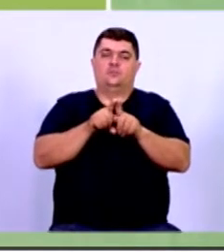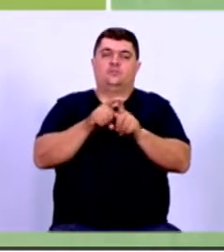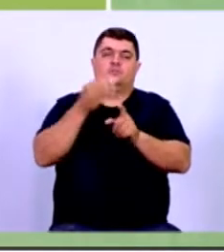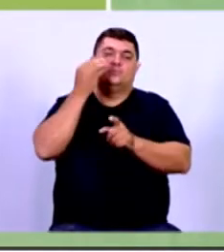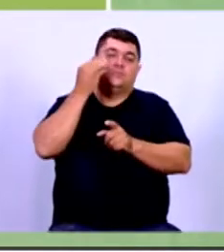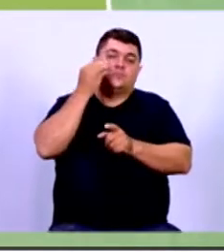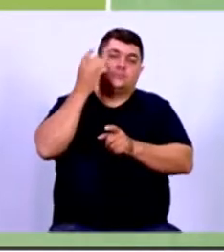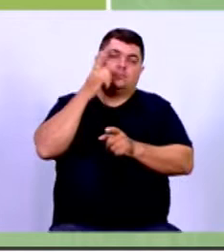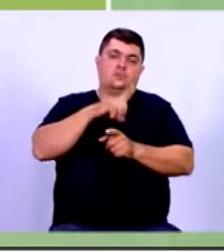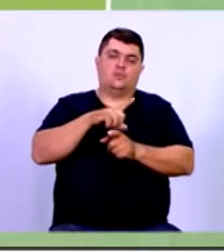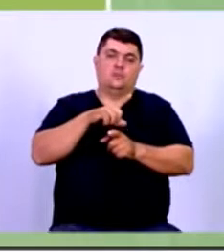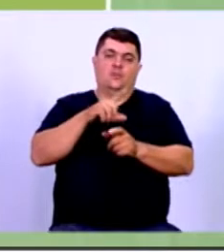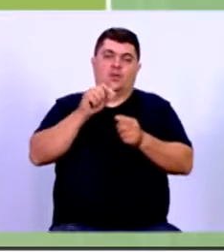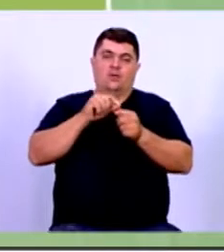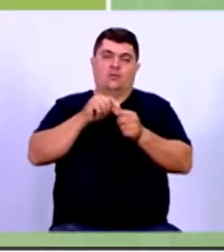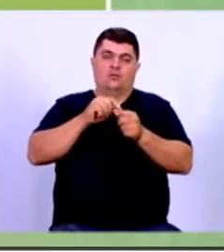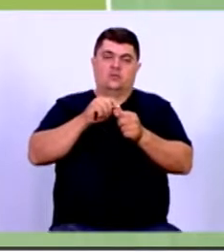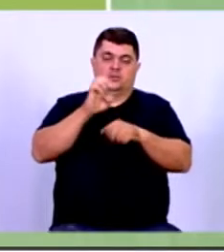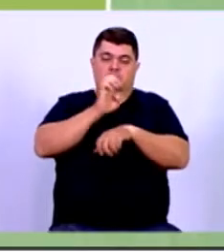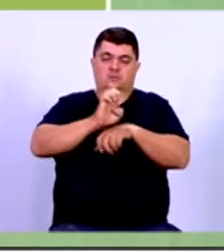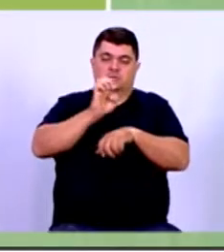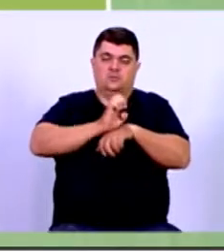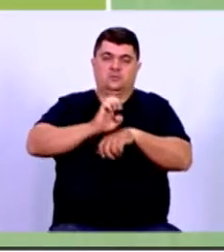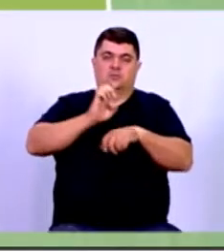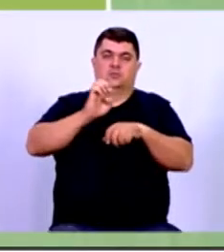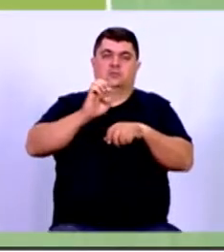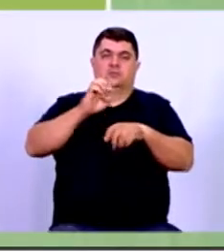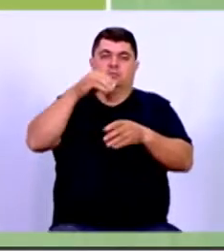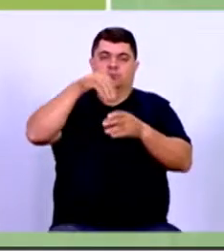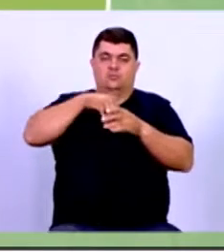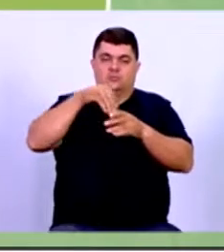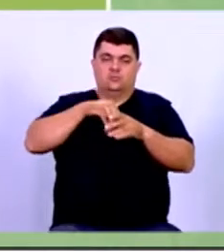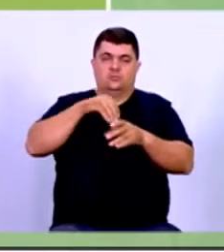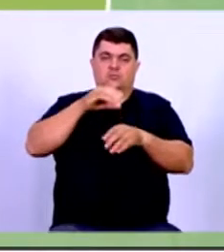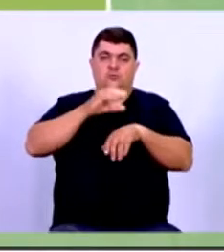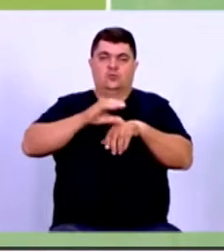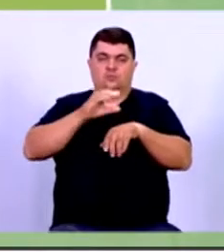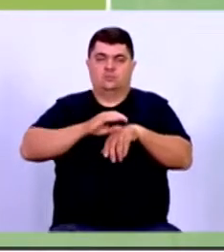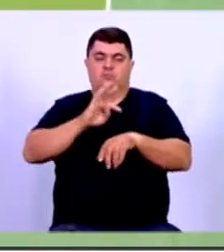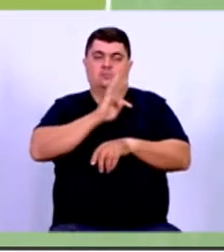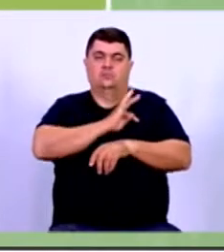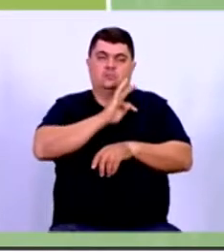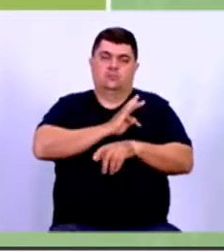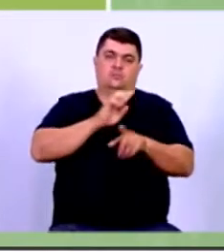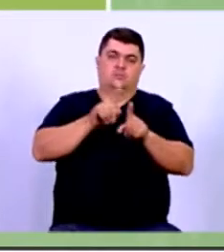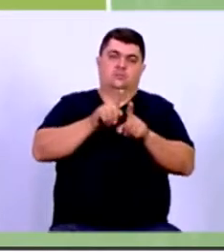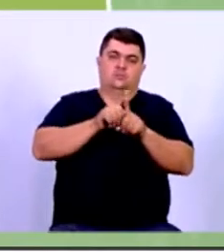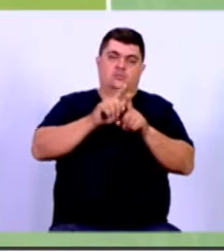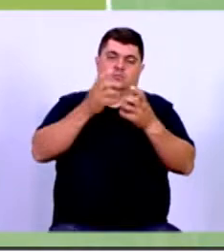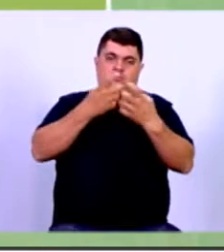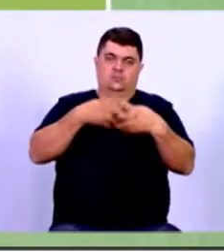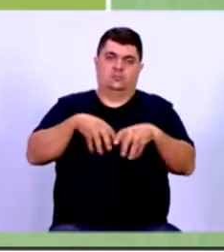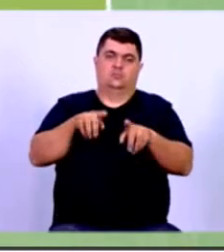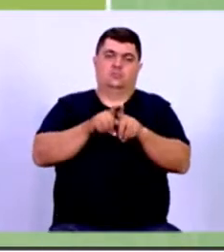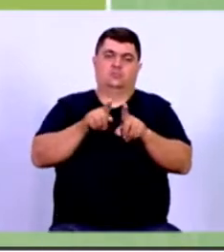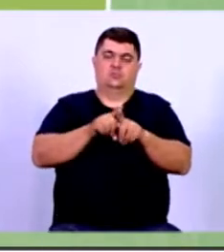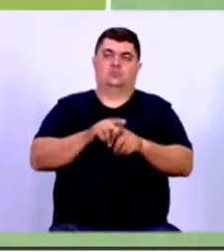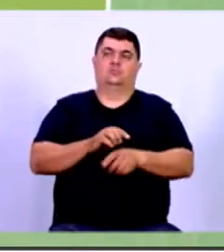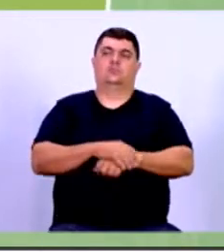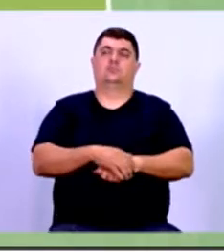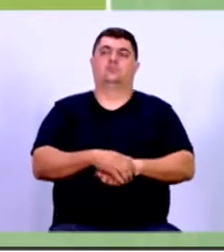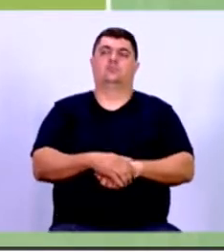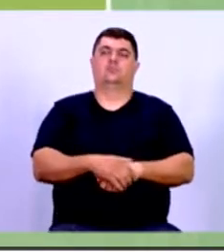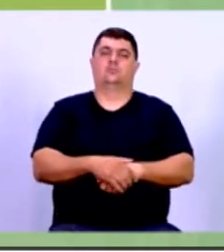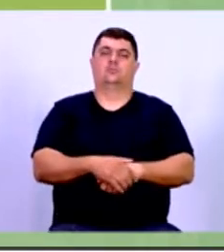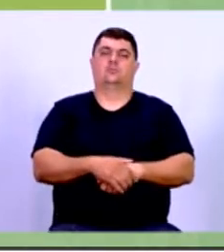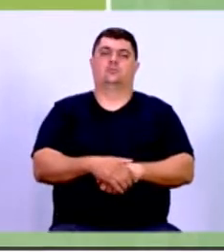estágio dentro do campus, dentro dos cursos técnicos, dentro do ambiente do Instituto do campus Porto Velho, Zona Norte.